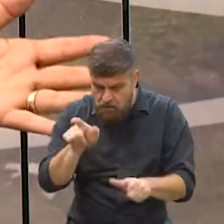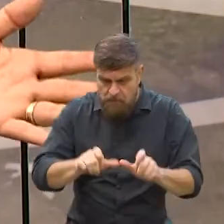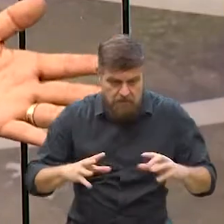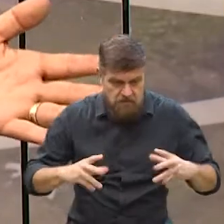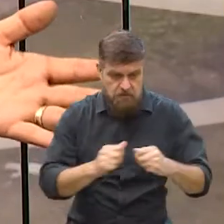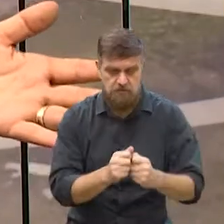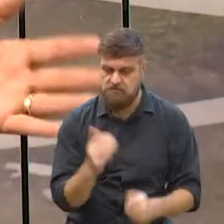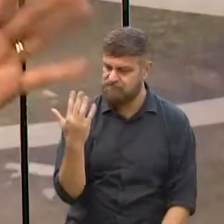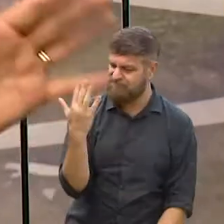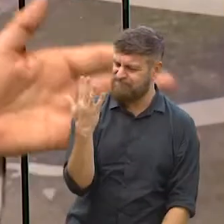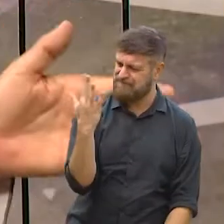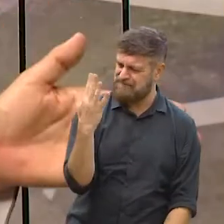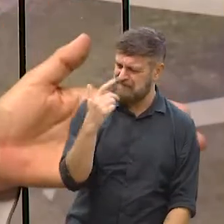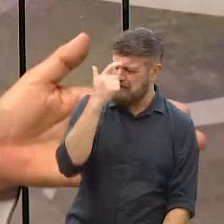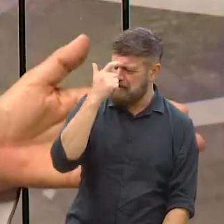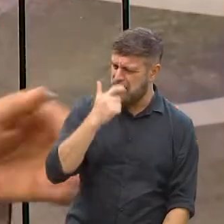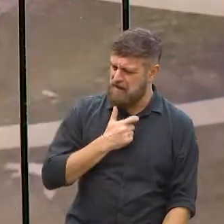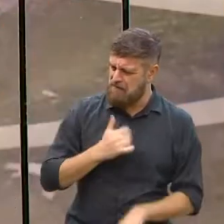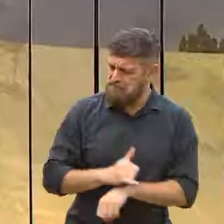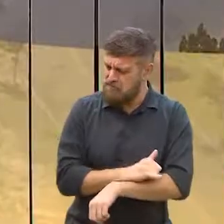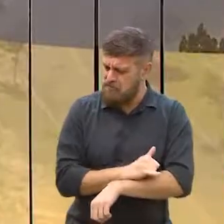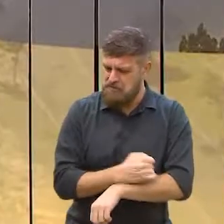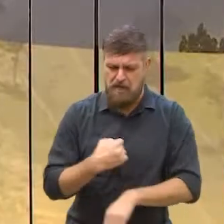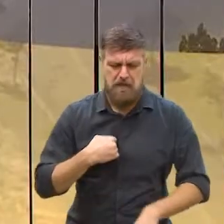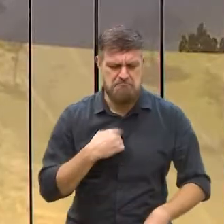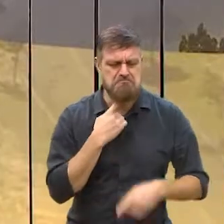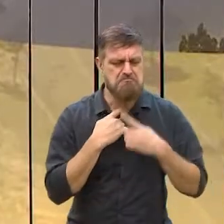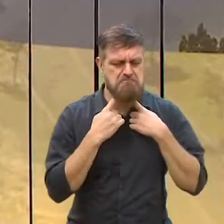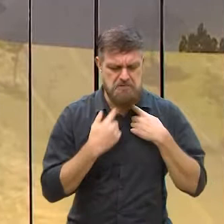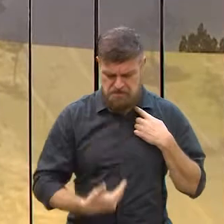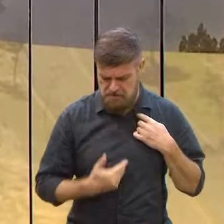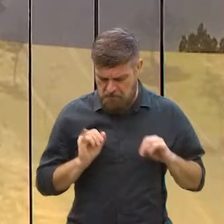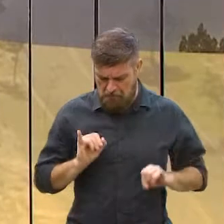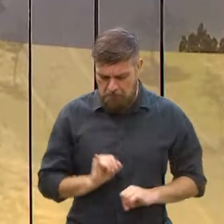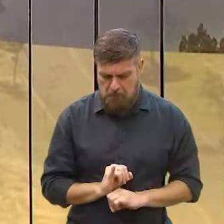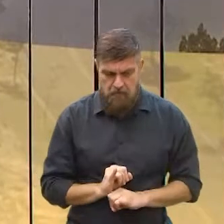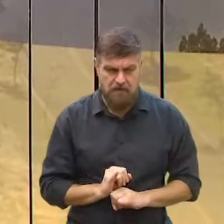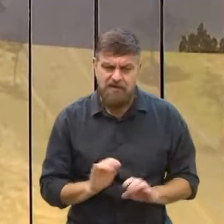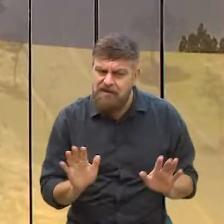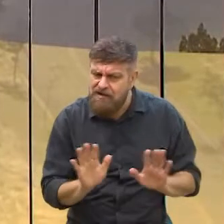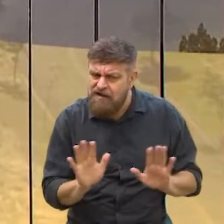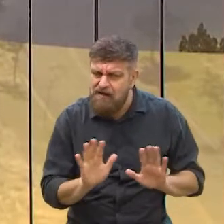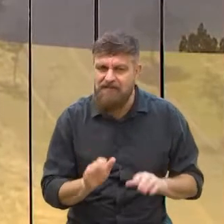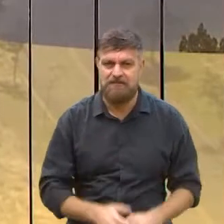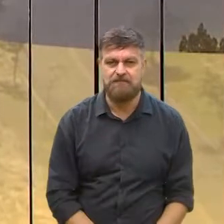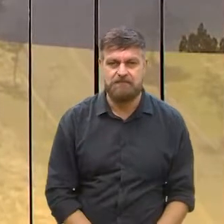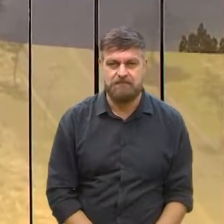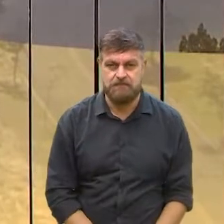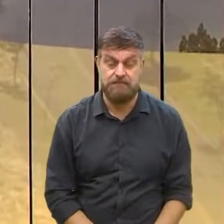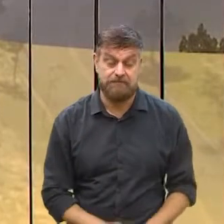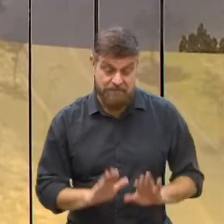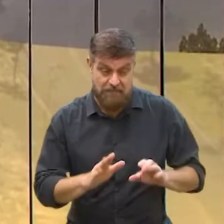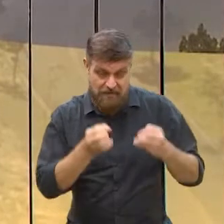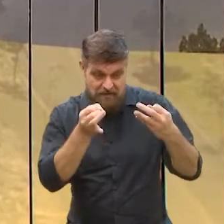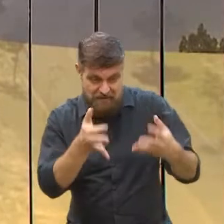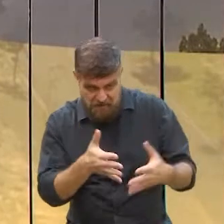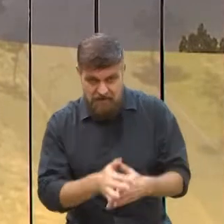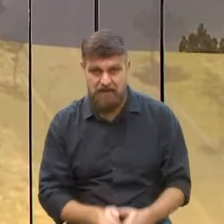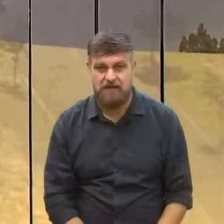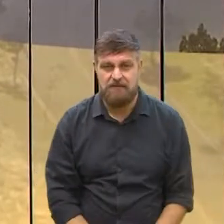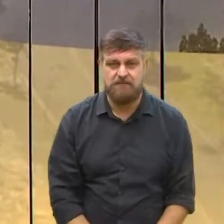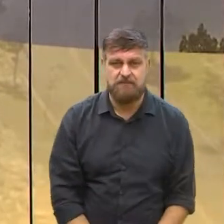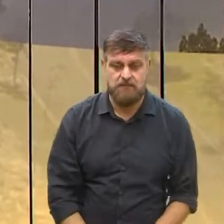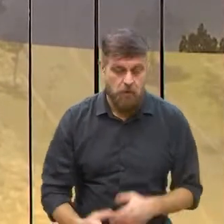porque olha no espelho e não gostou do que viu que tem que fazer a bariátrica. Sim. Não, claro. A cirurgia, como toda... A cirurgia bariátrica,